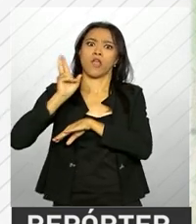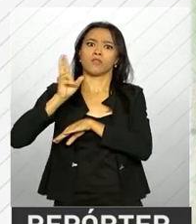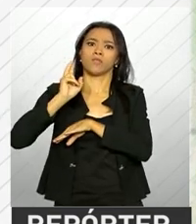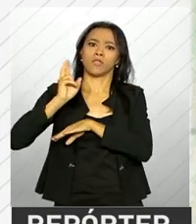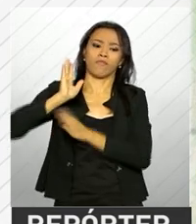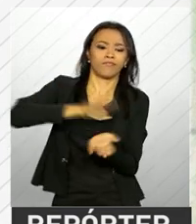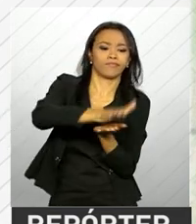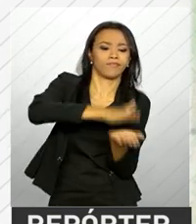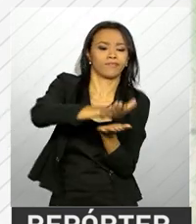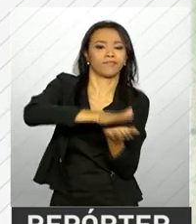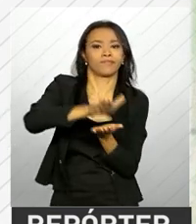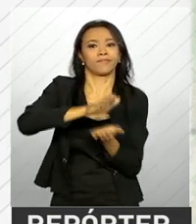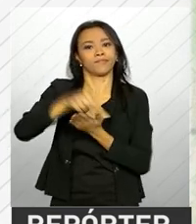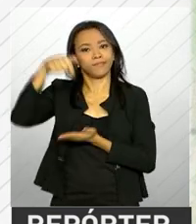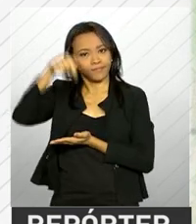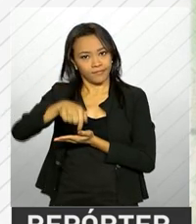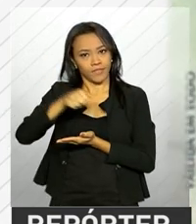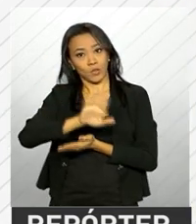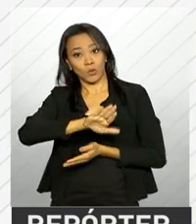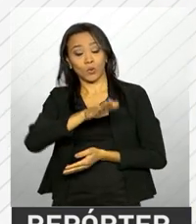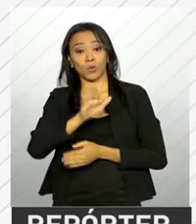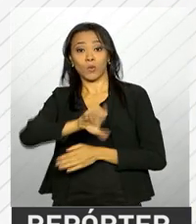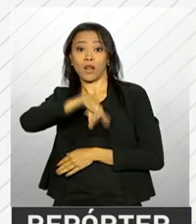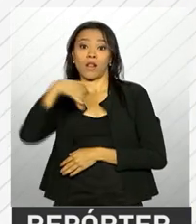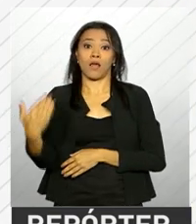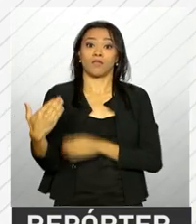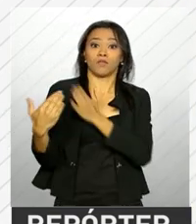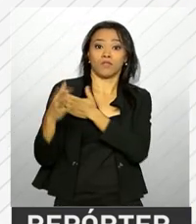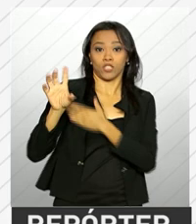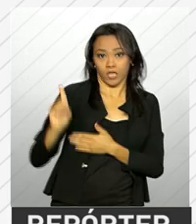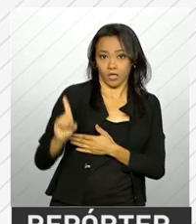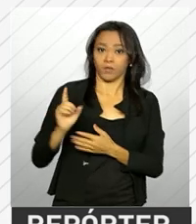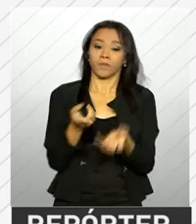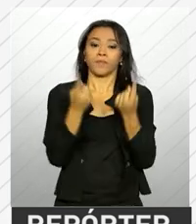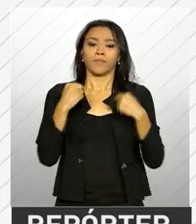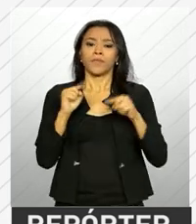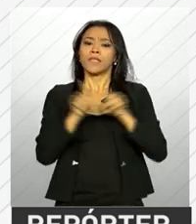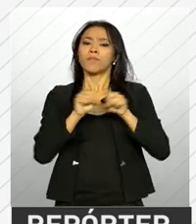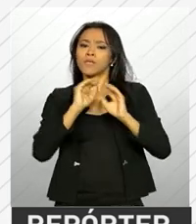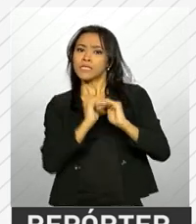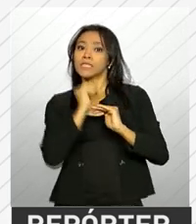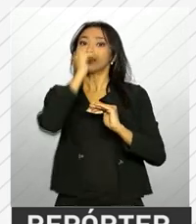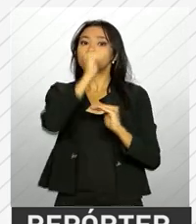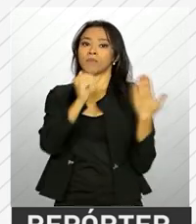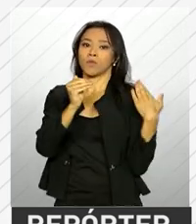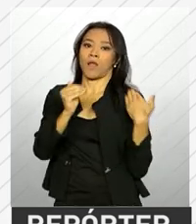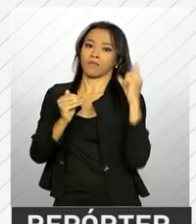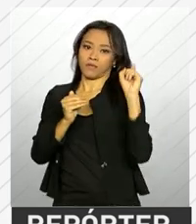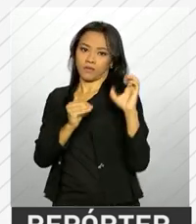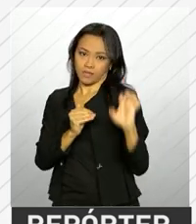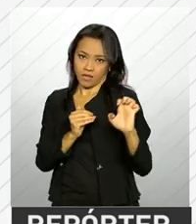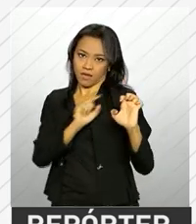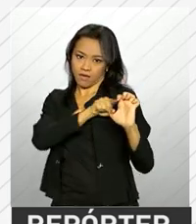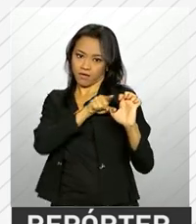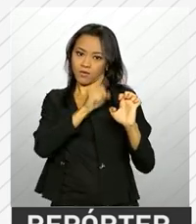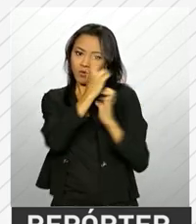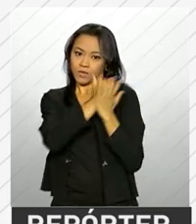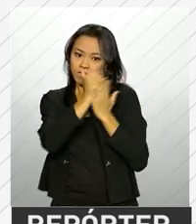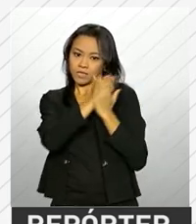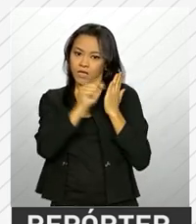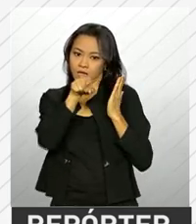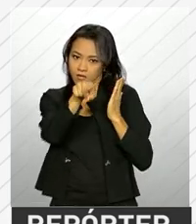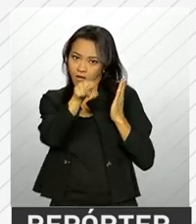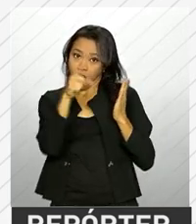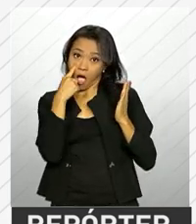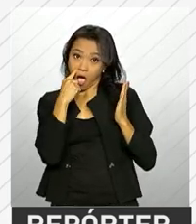pela emissão do documento do lado direito outra mudança é que no Alto do lado esquerdo sob o brasão da República a